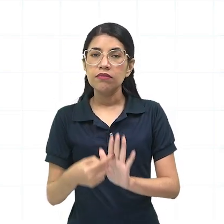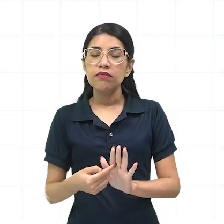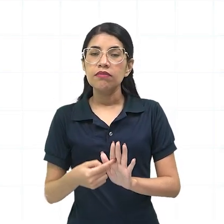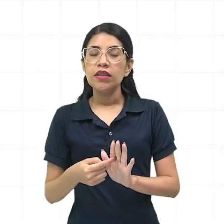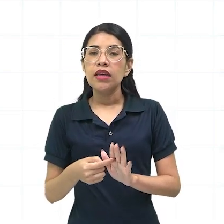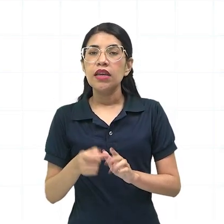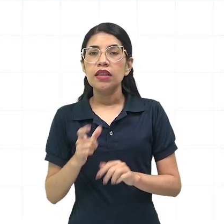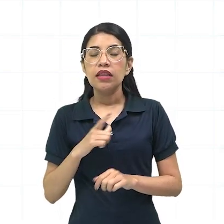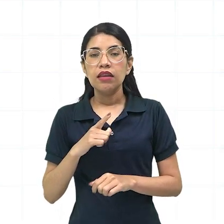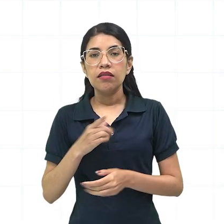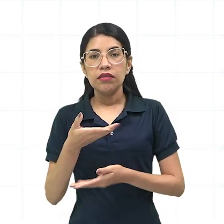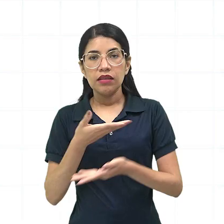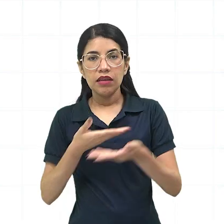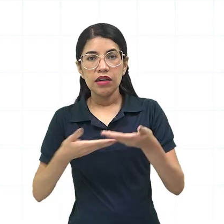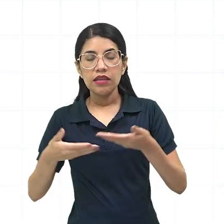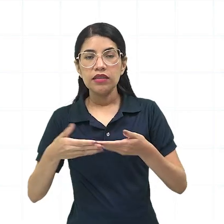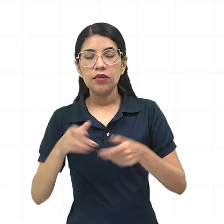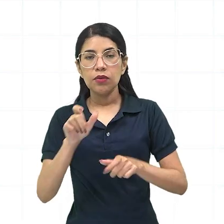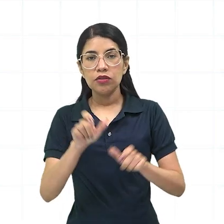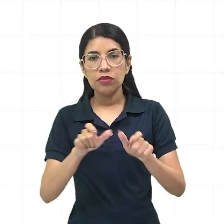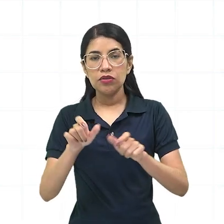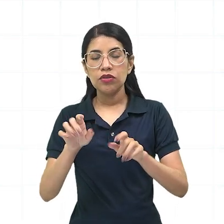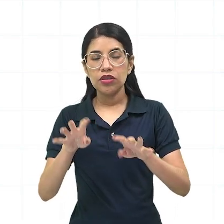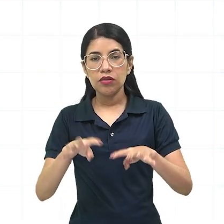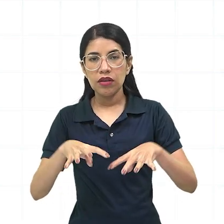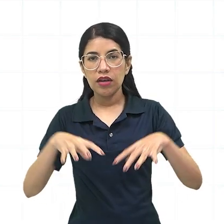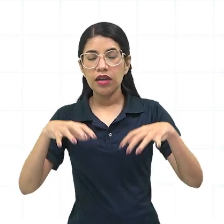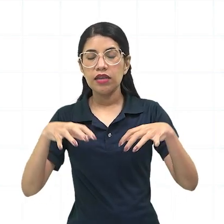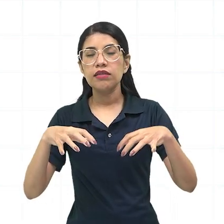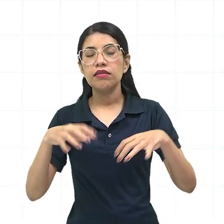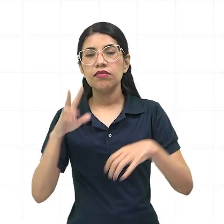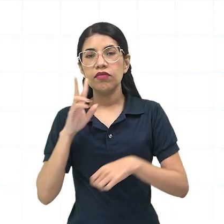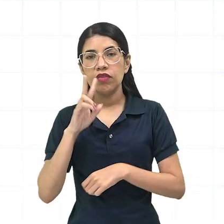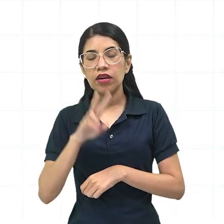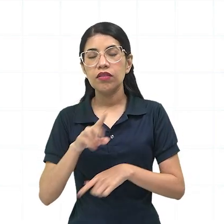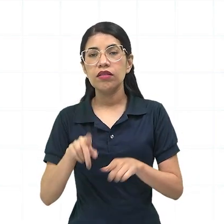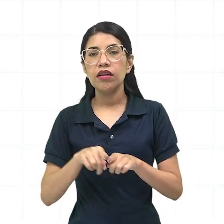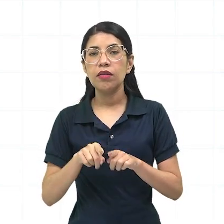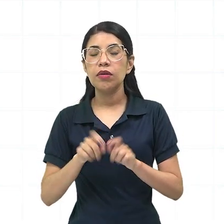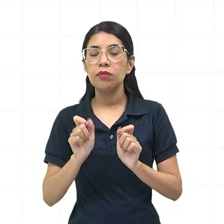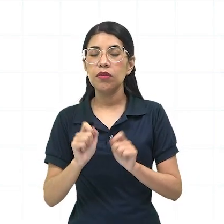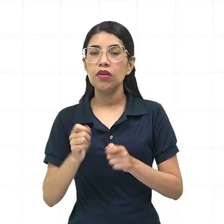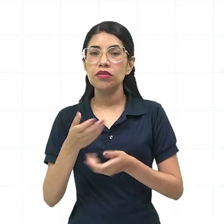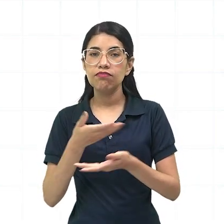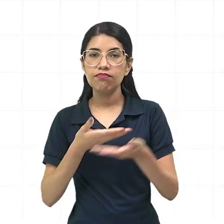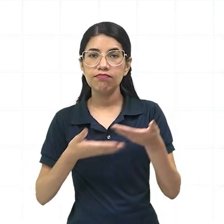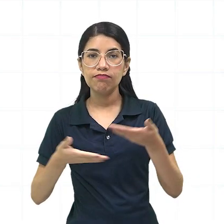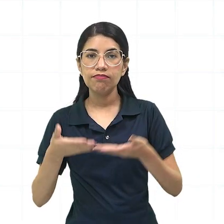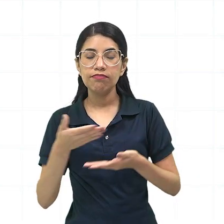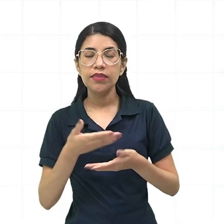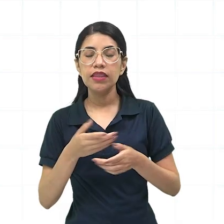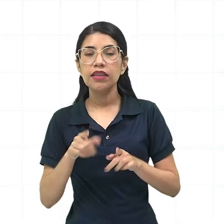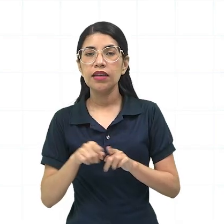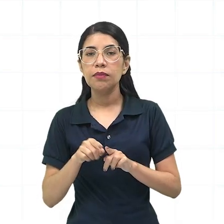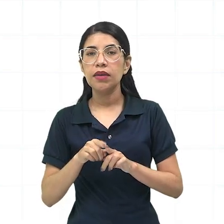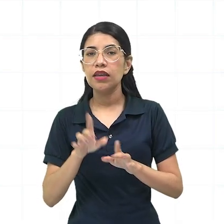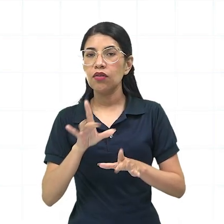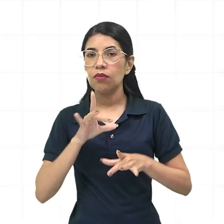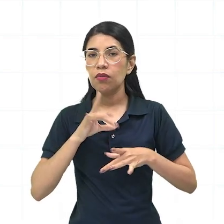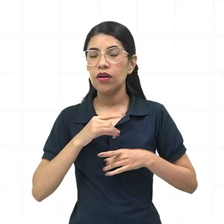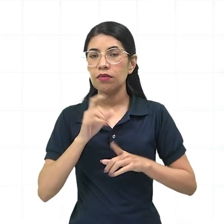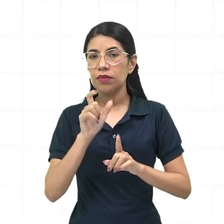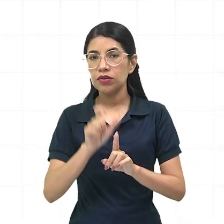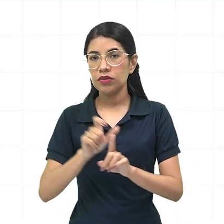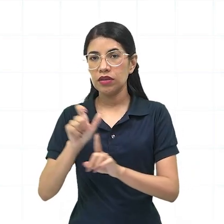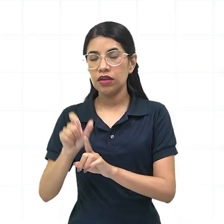ele interage com a plateia, ele interpreta-se e pode até fazer interpretação de outros personagens,